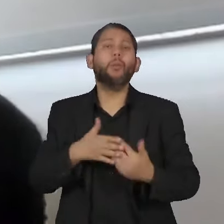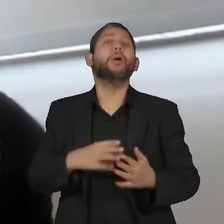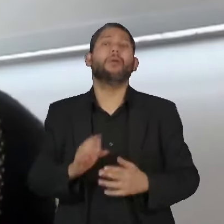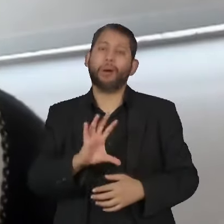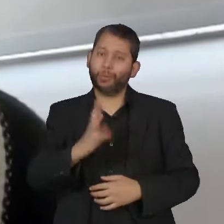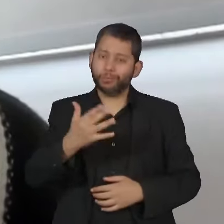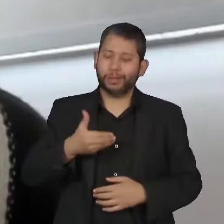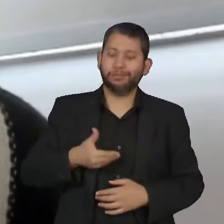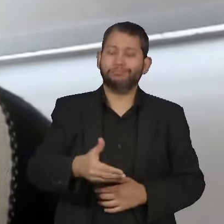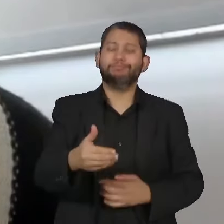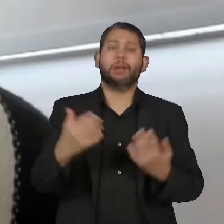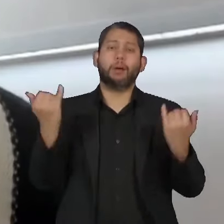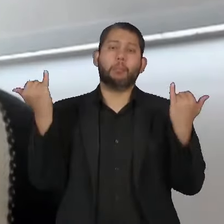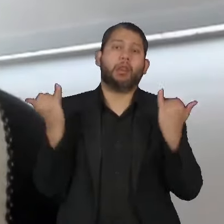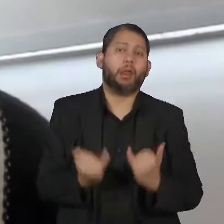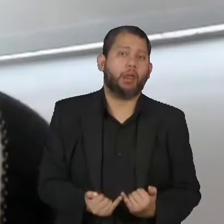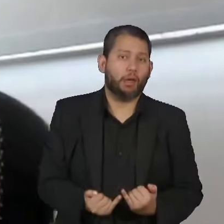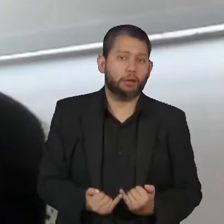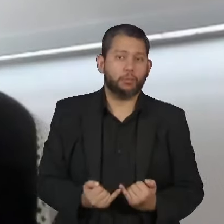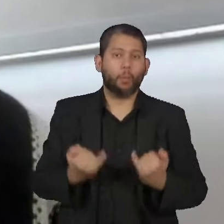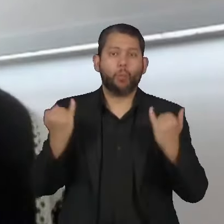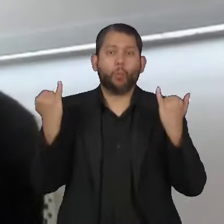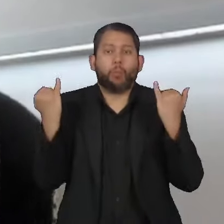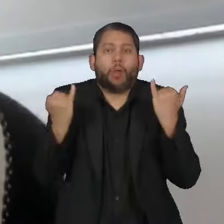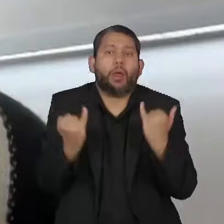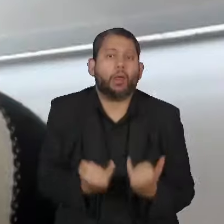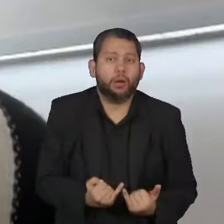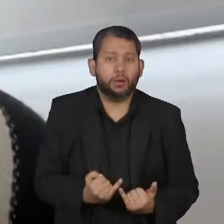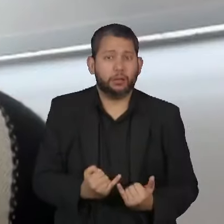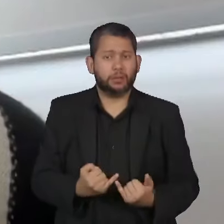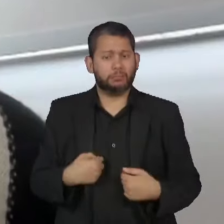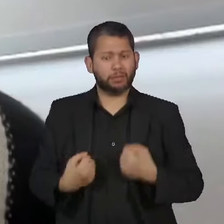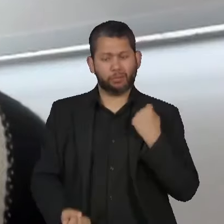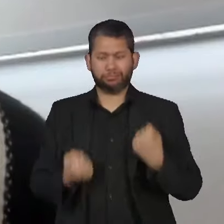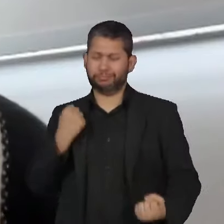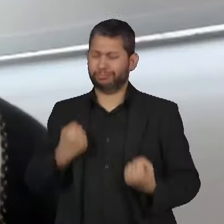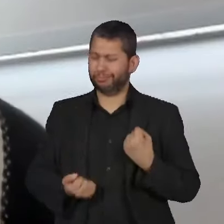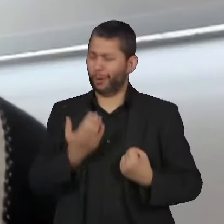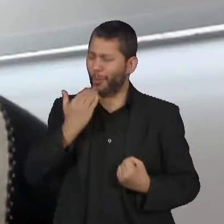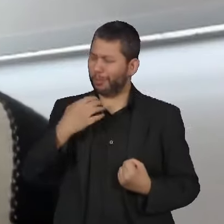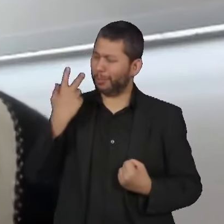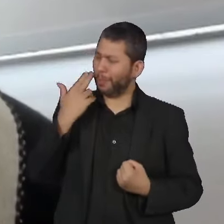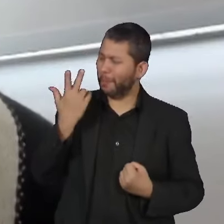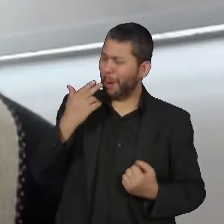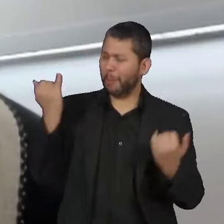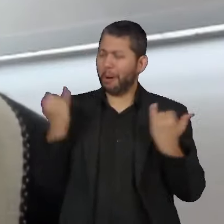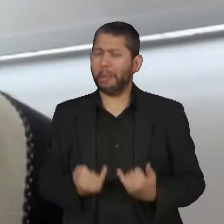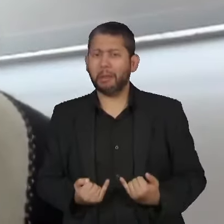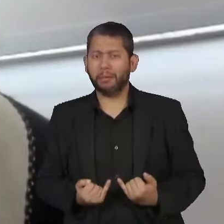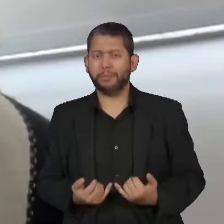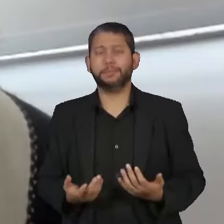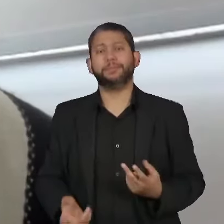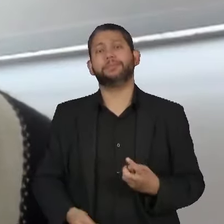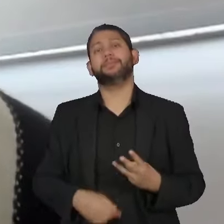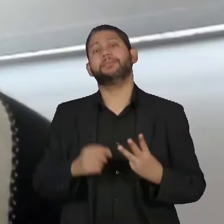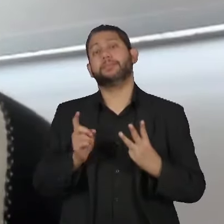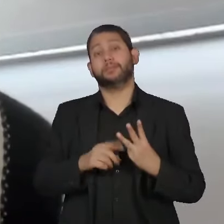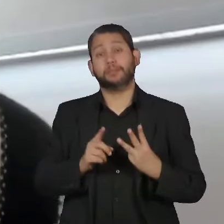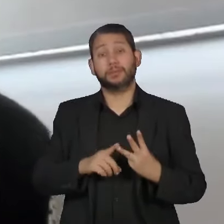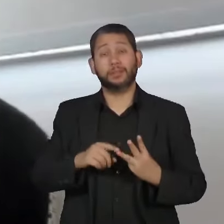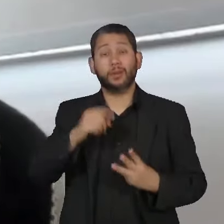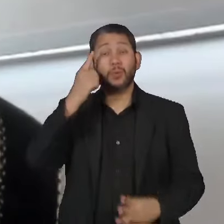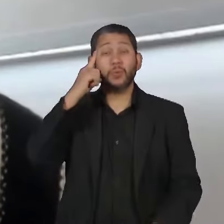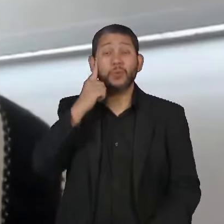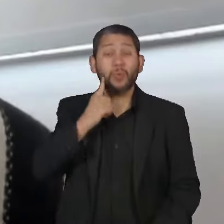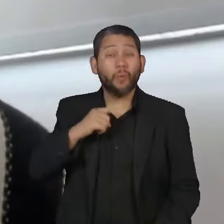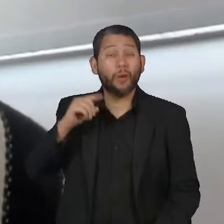pode aparecer bastante nos linfomas, então eu estou perdendo peso sem fazer nenhuma dieta. E o terceiro sintoma de alerta é uma sudorese